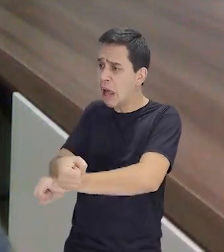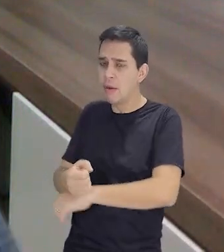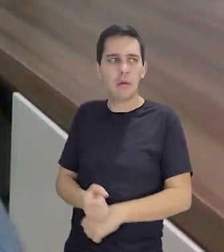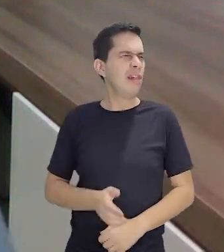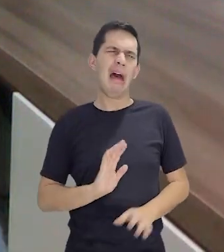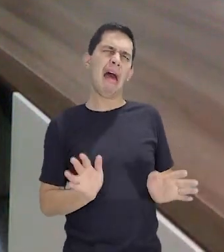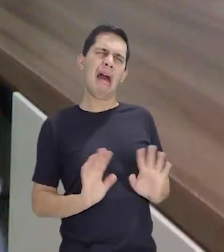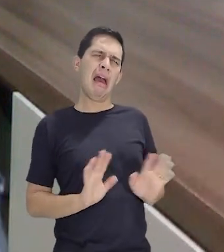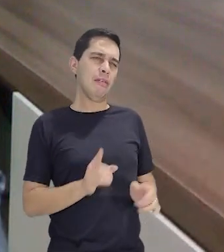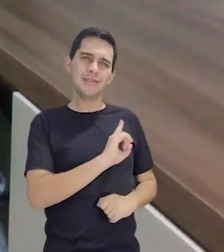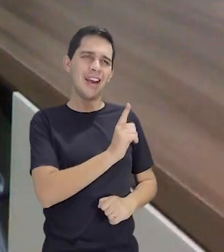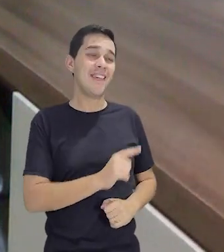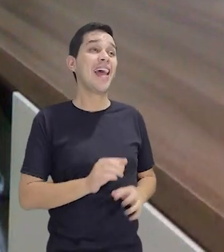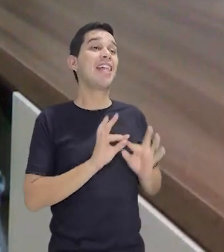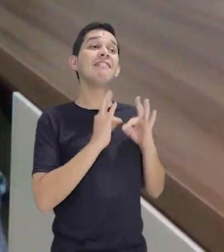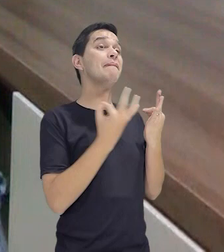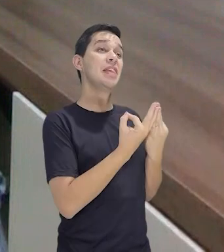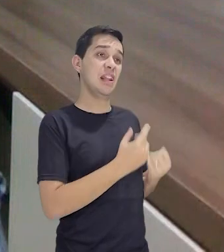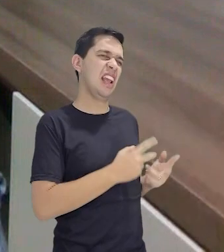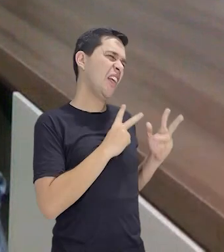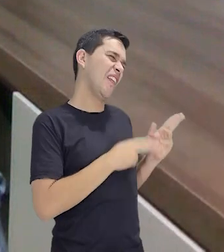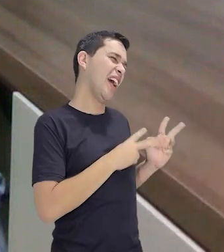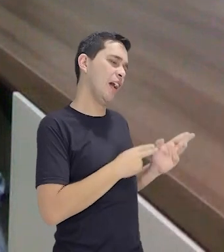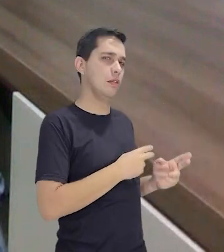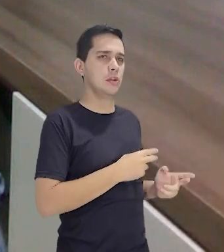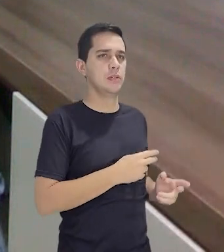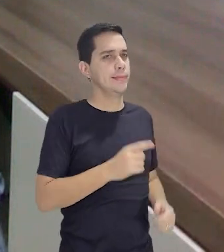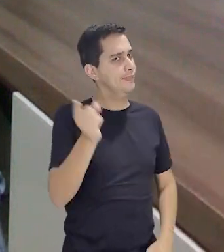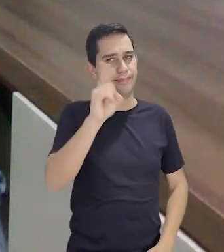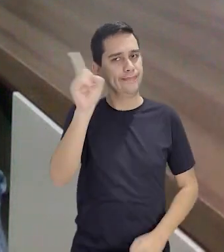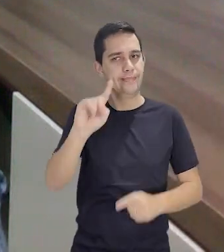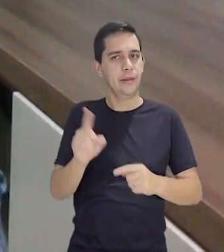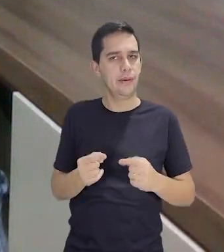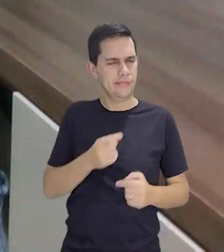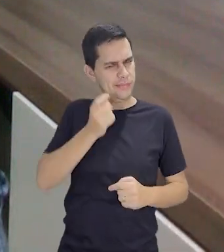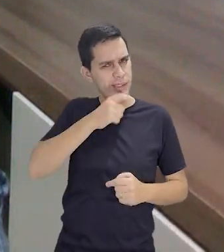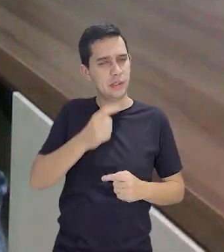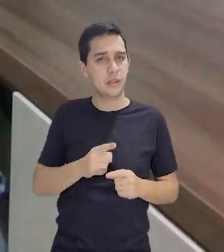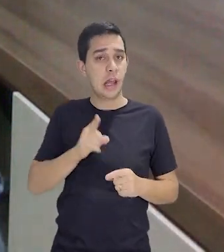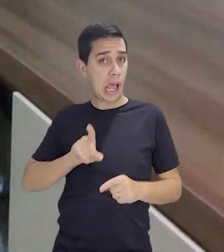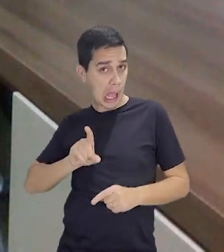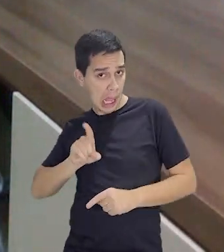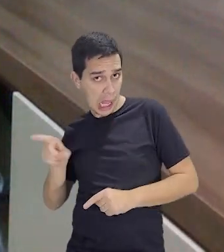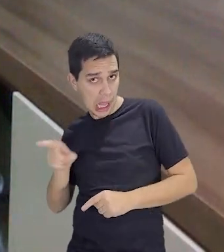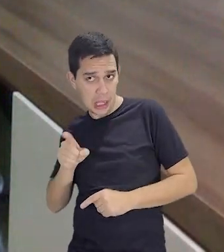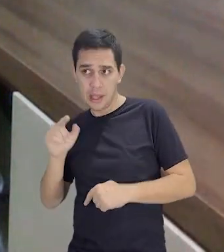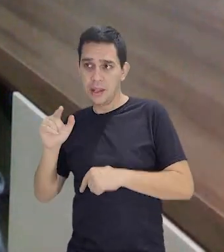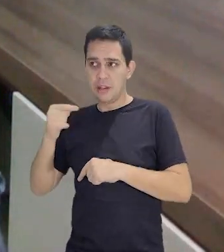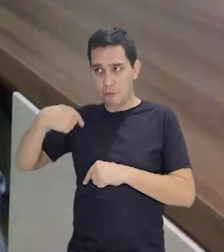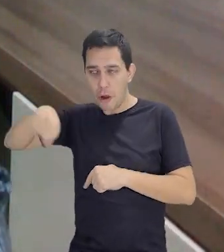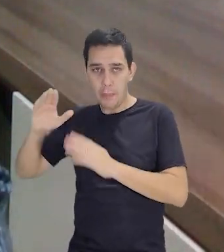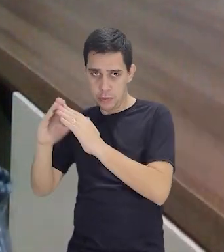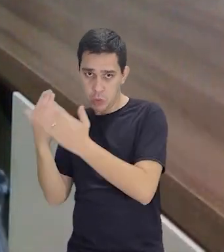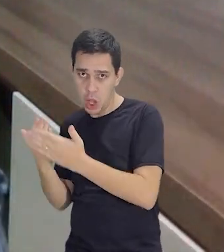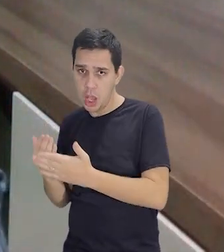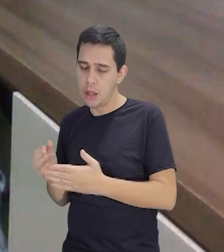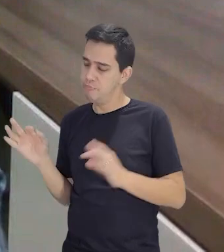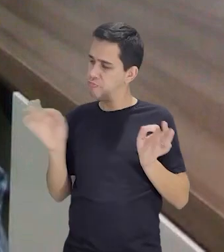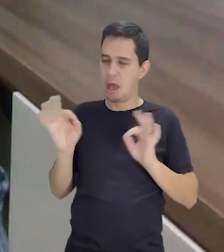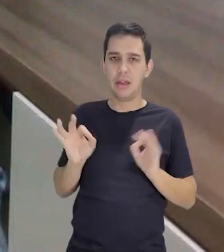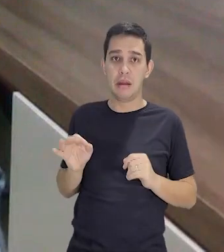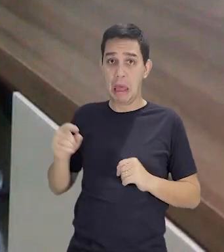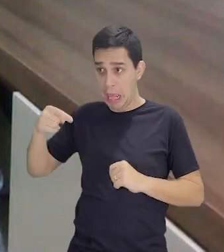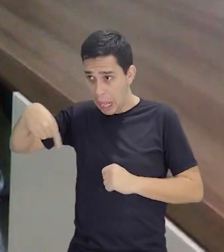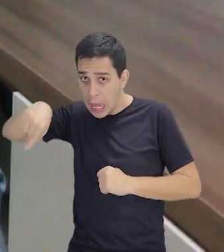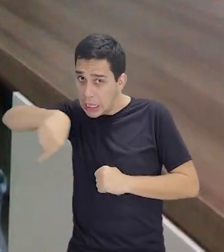da família. Ela não teve acesso a estudo como os filhos dos empregadores tiveram. Ela não teve nenhuma amizade na infância. Ela não brincava na rua como